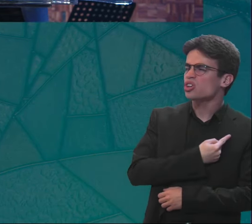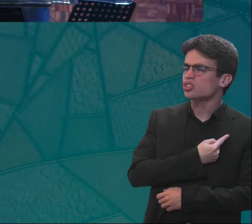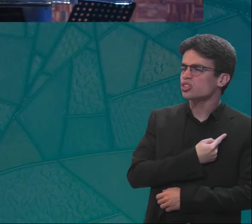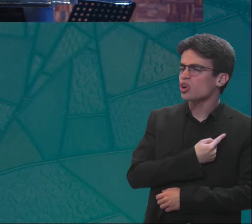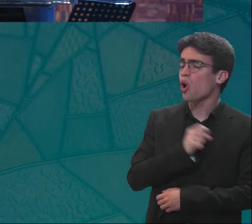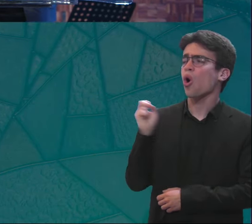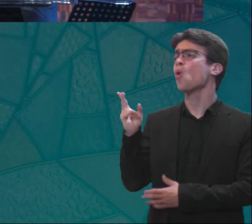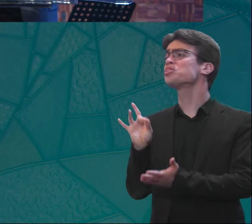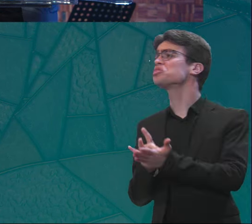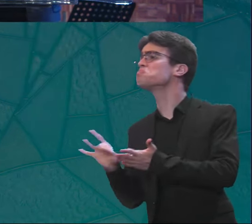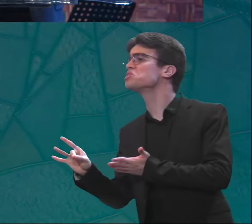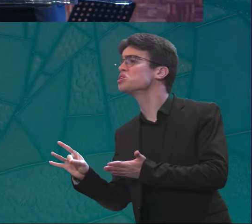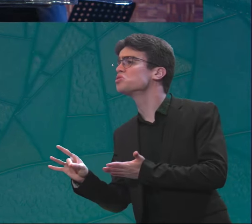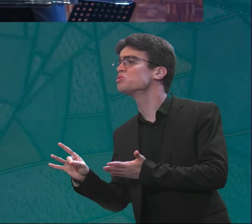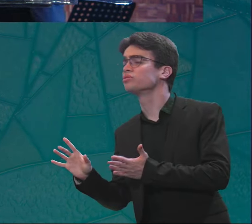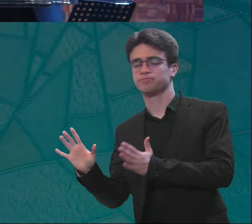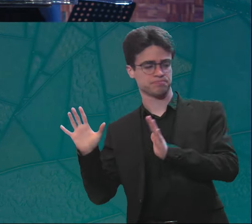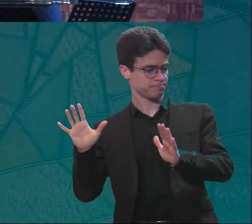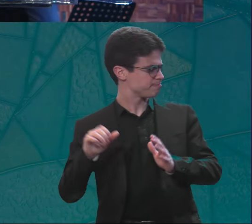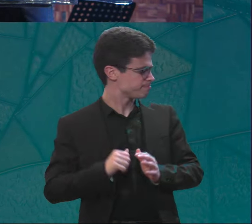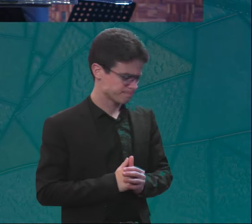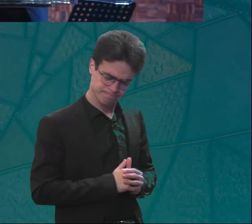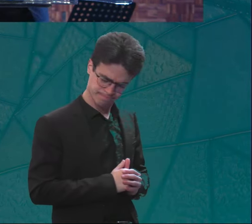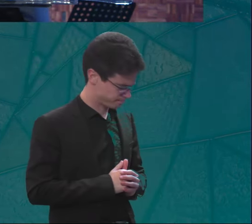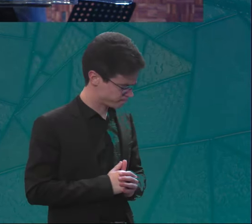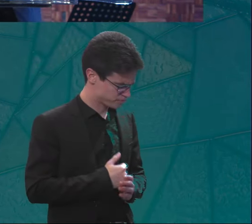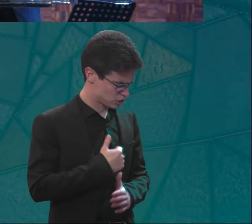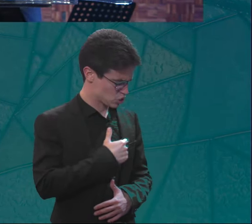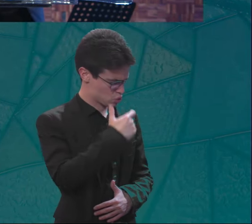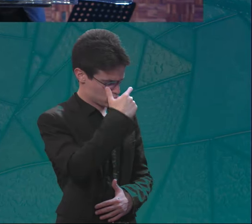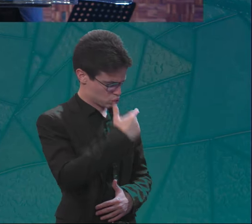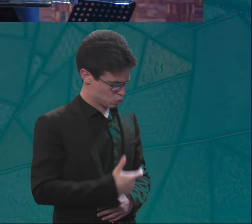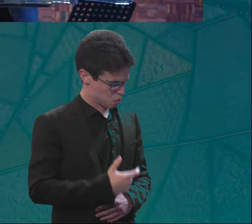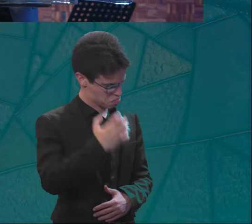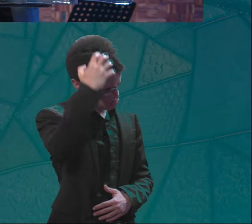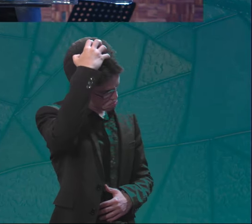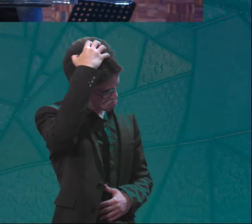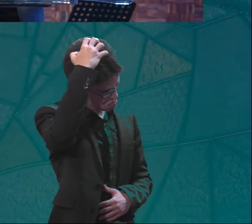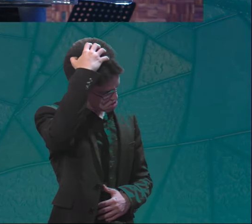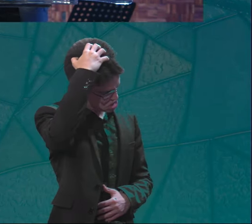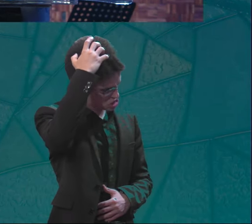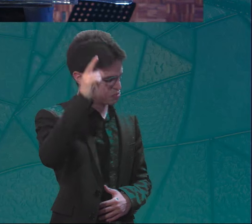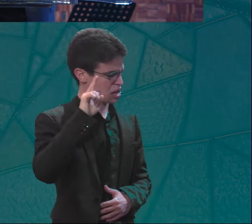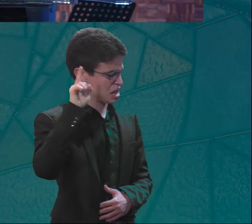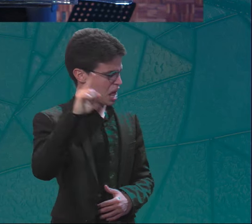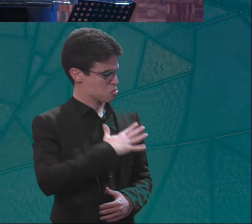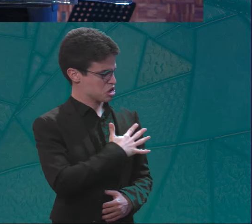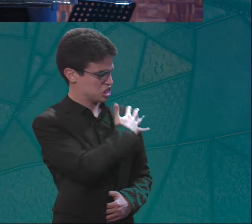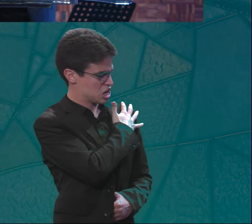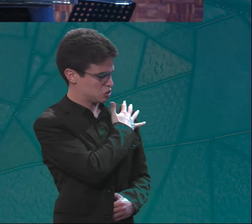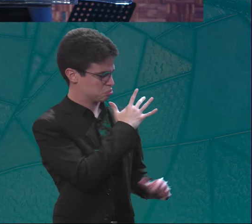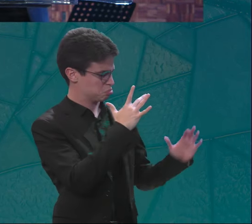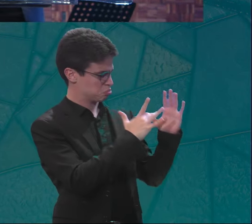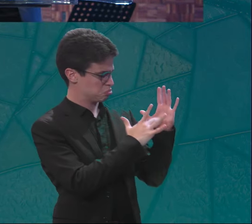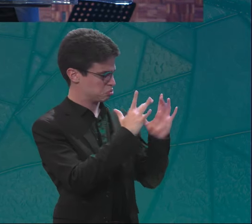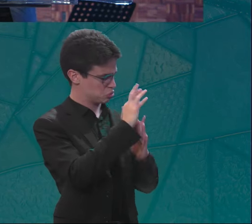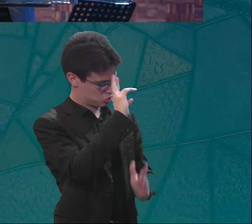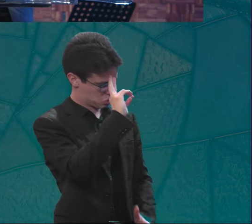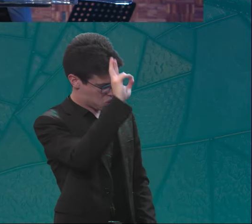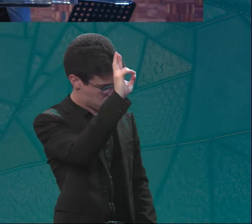adversários? Respondeu ele: não, sou o príncipe do exército do Senhor e acabo de chegar.